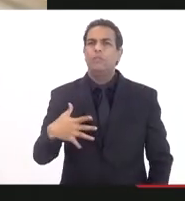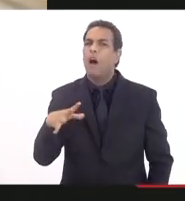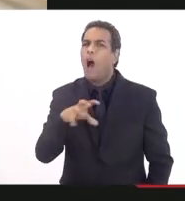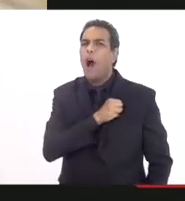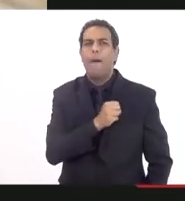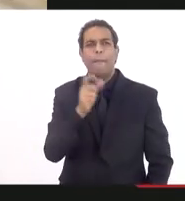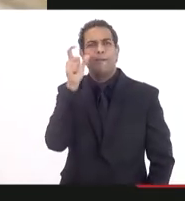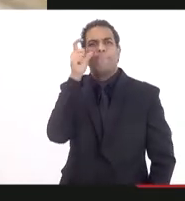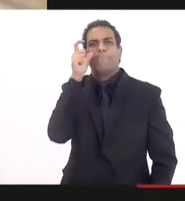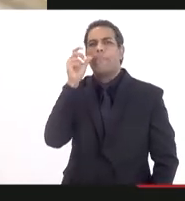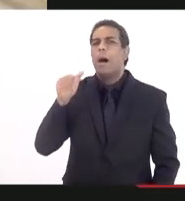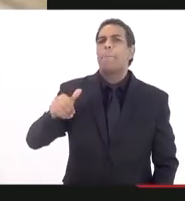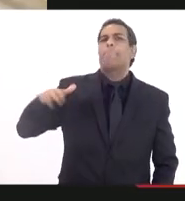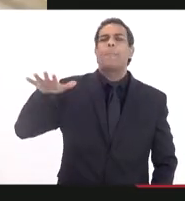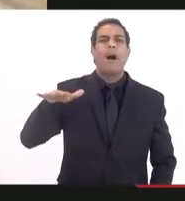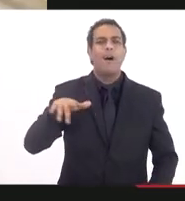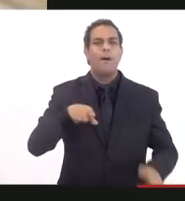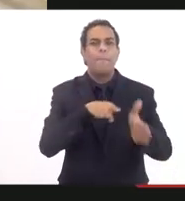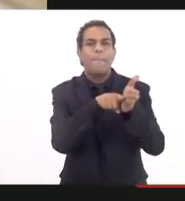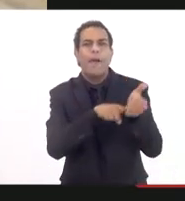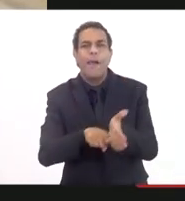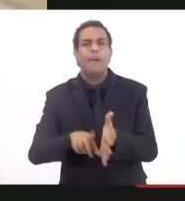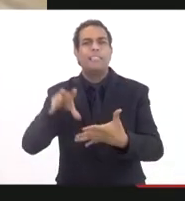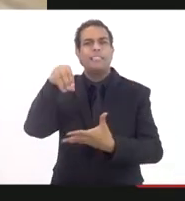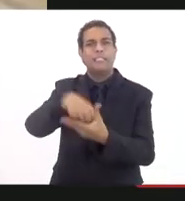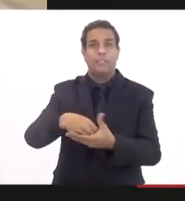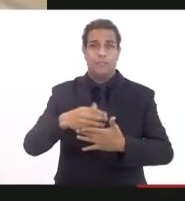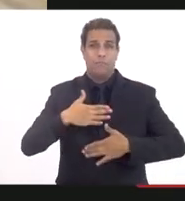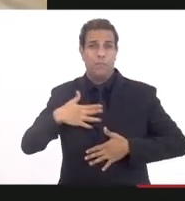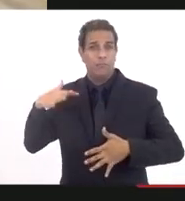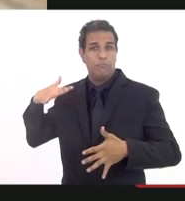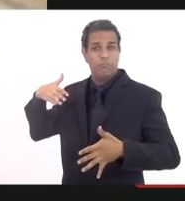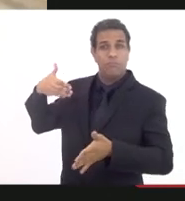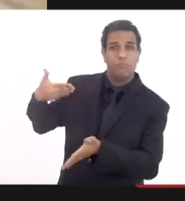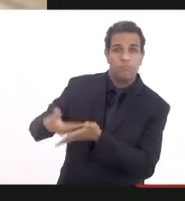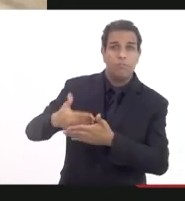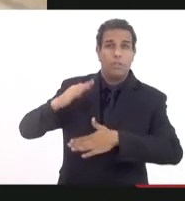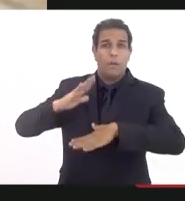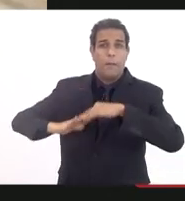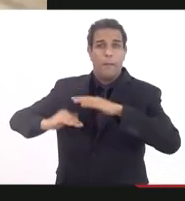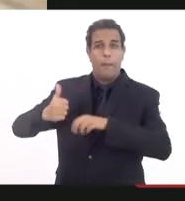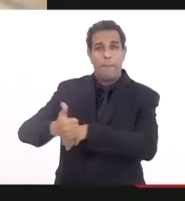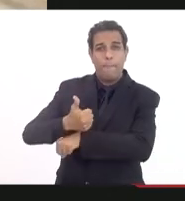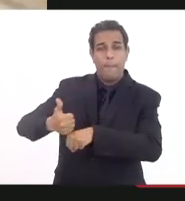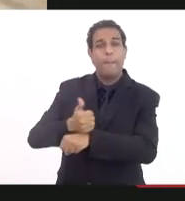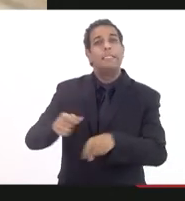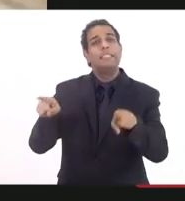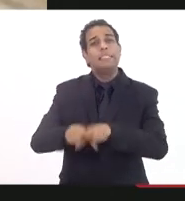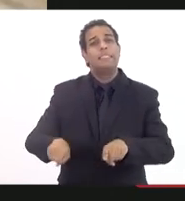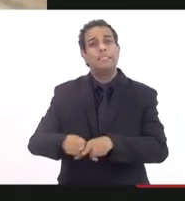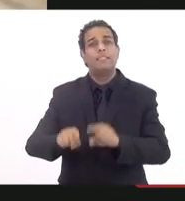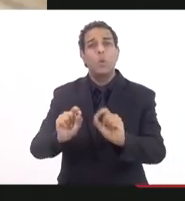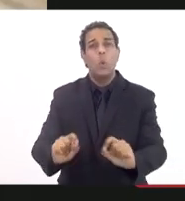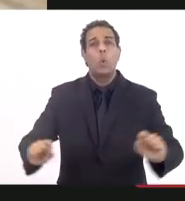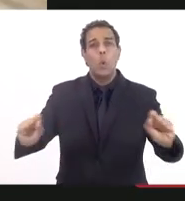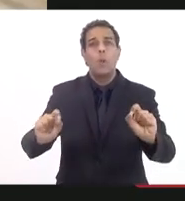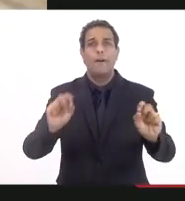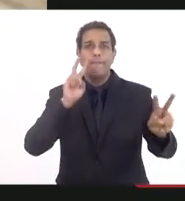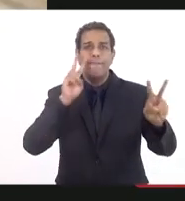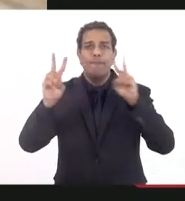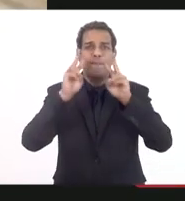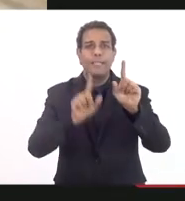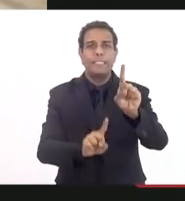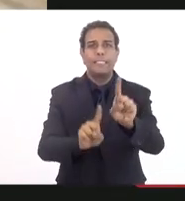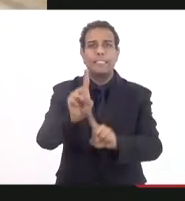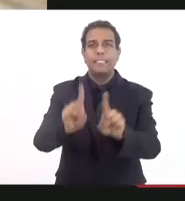me interessa muito, não só por conta da minha trajetória pessoal na Secretaria de Saúde, mas por conta dos indicadores do Rio de Janeiro.